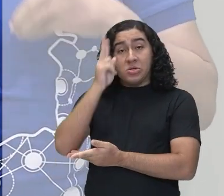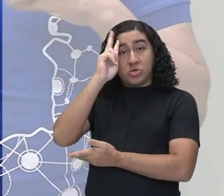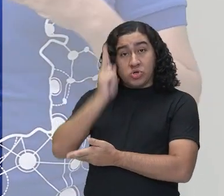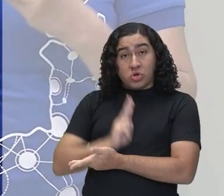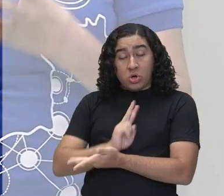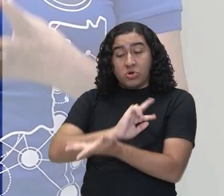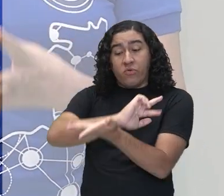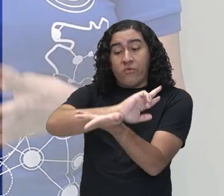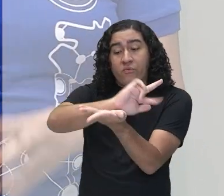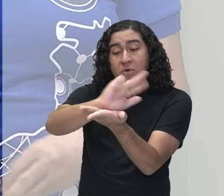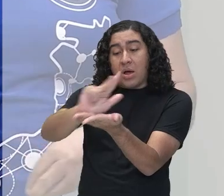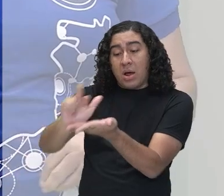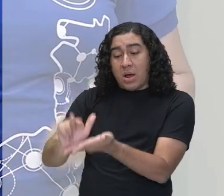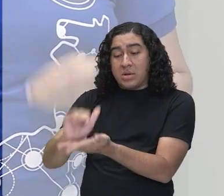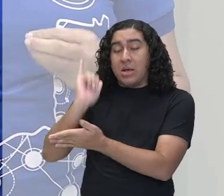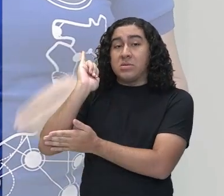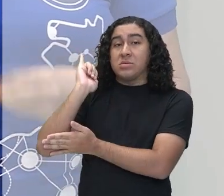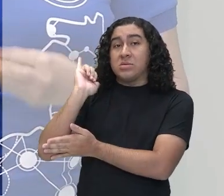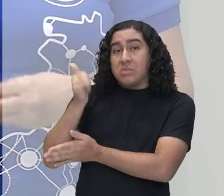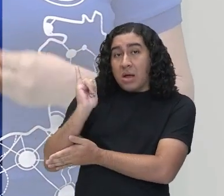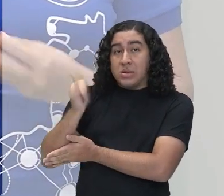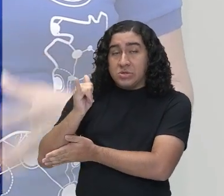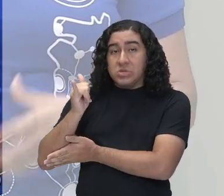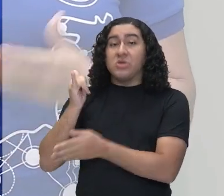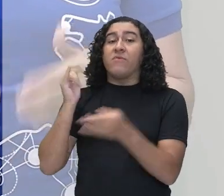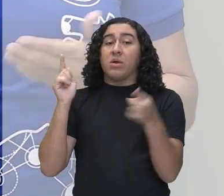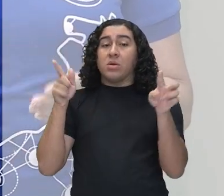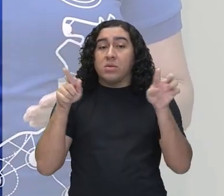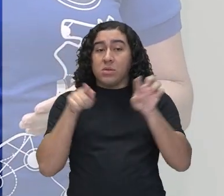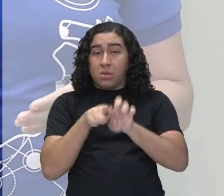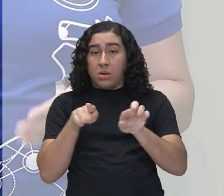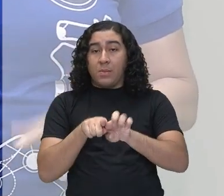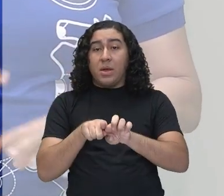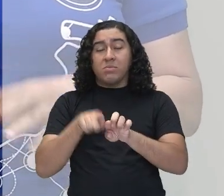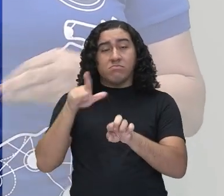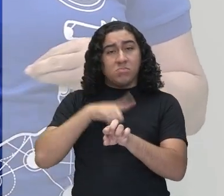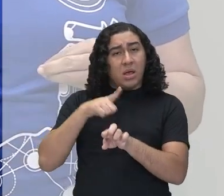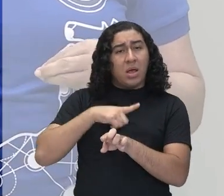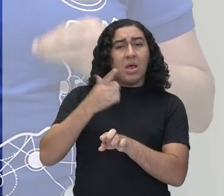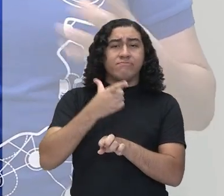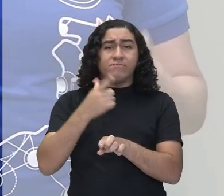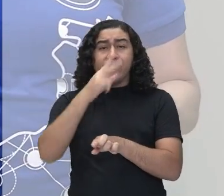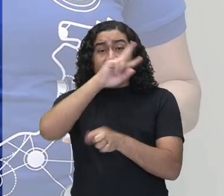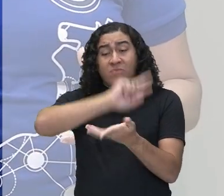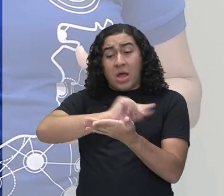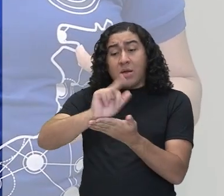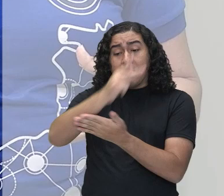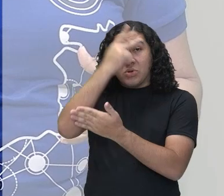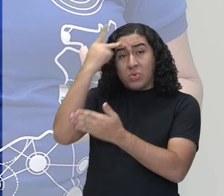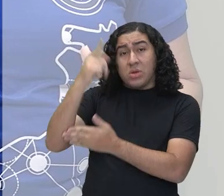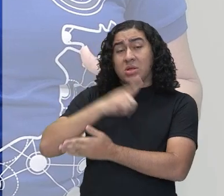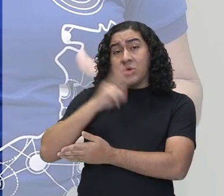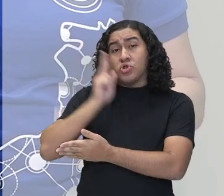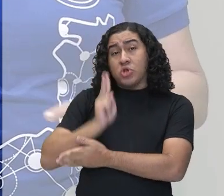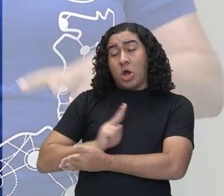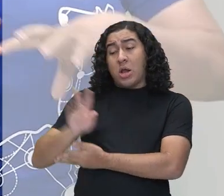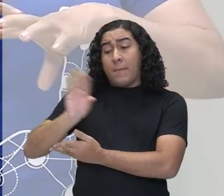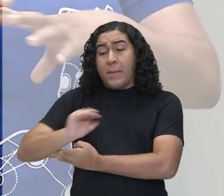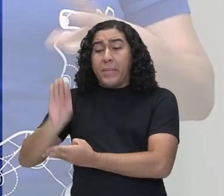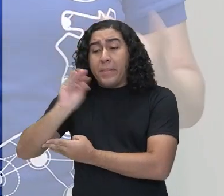história, a narrativa, como são contadas, eles estão ali contando suas histórias,